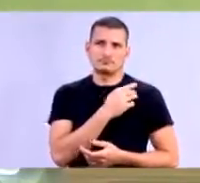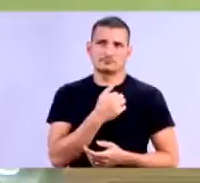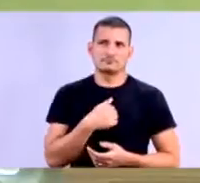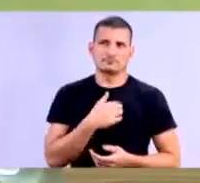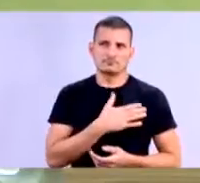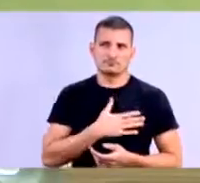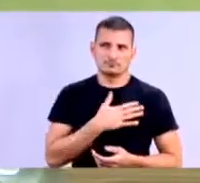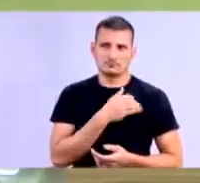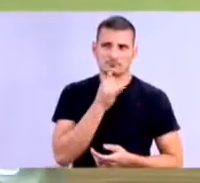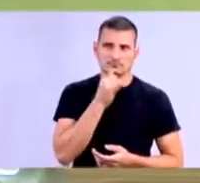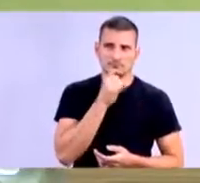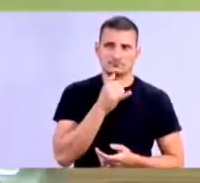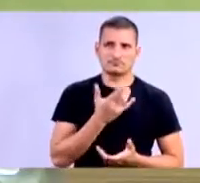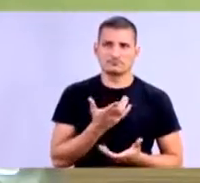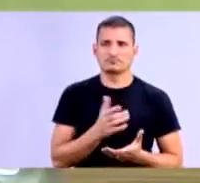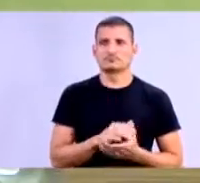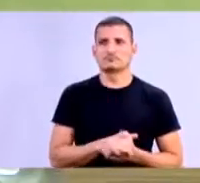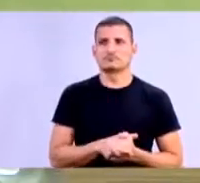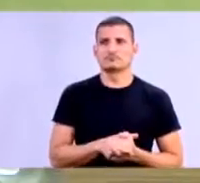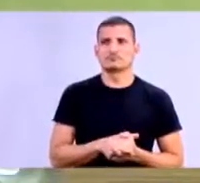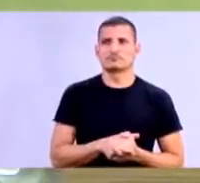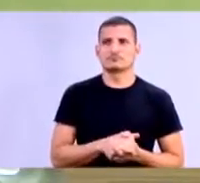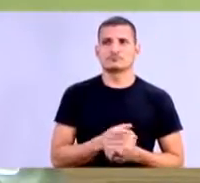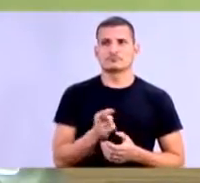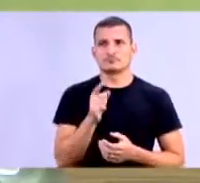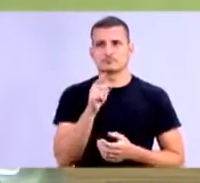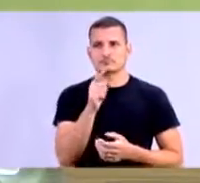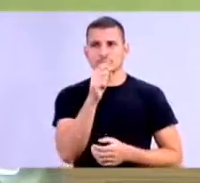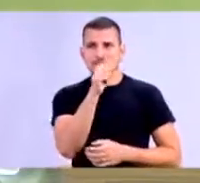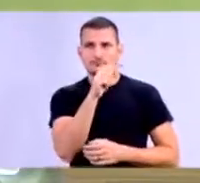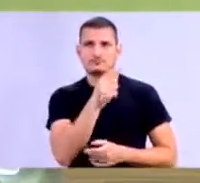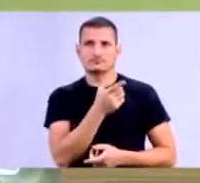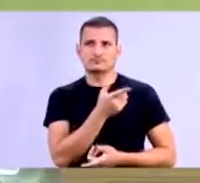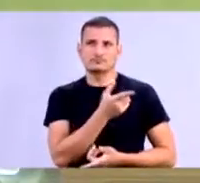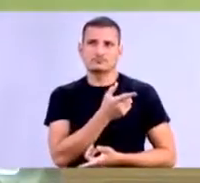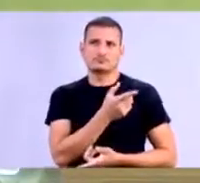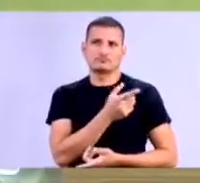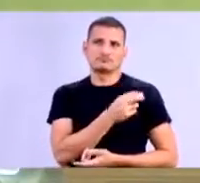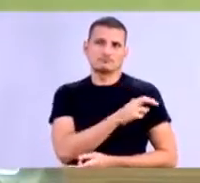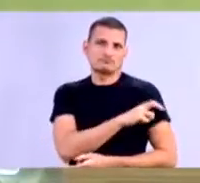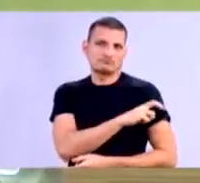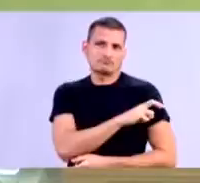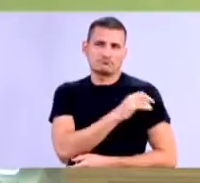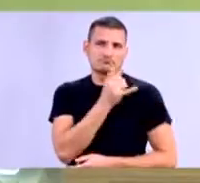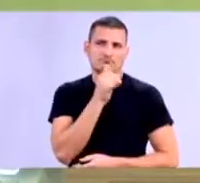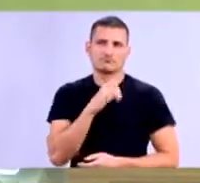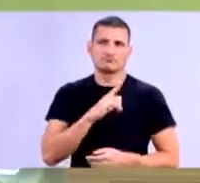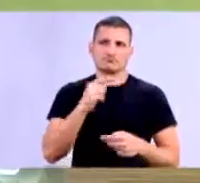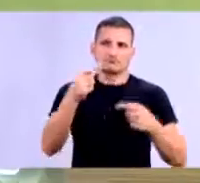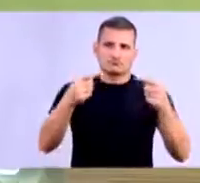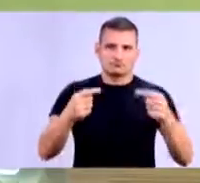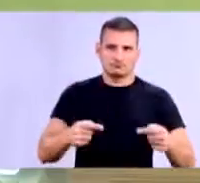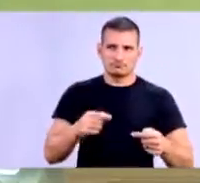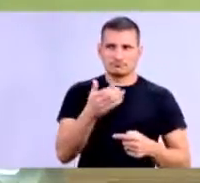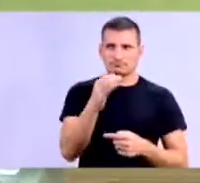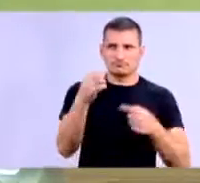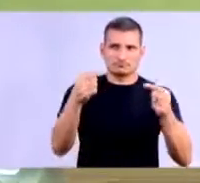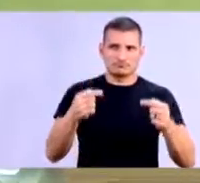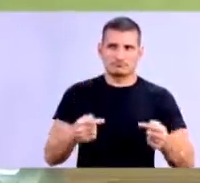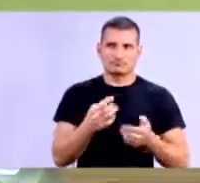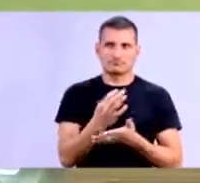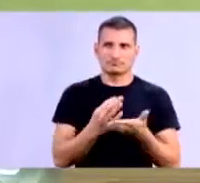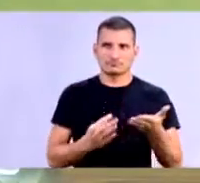professor Agnaldo Martino, que diz o seguinte: quando você estava lá no ensino fundamental, tinha 10 questões, por exemplo, lá sobre um